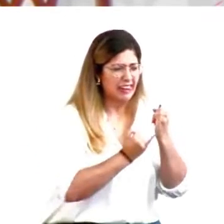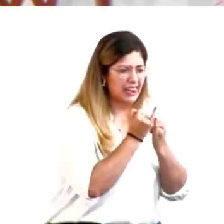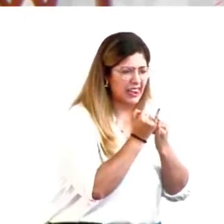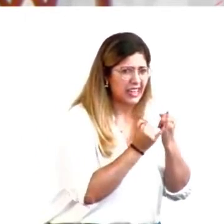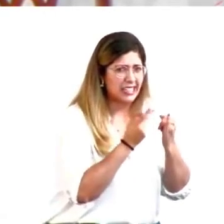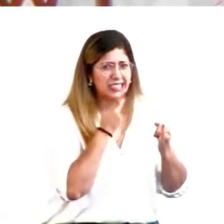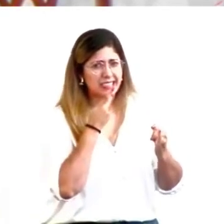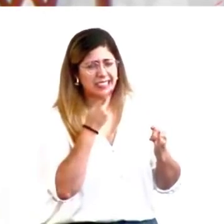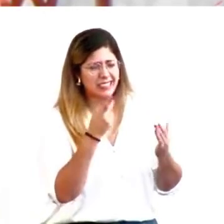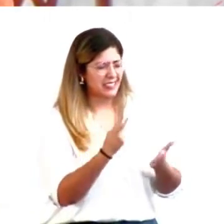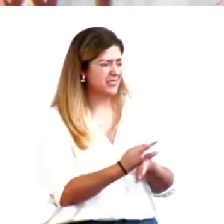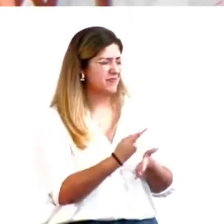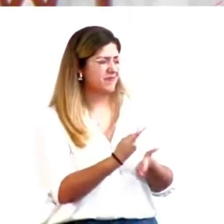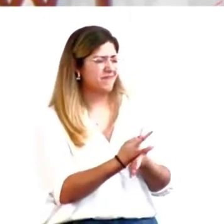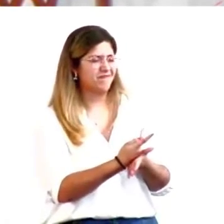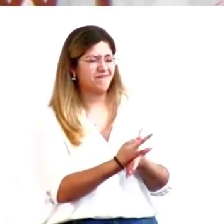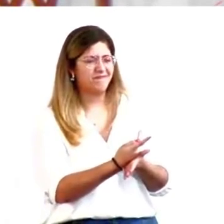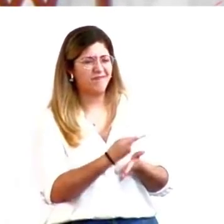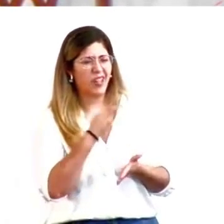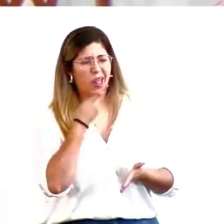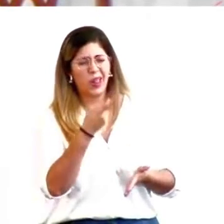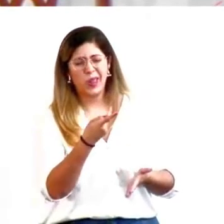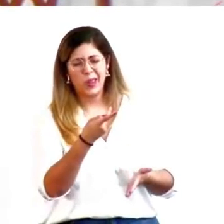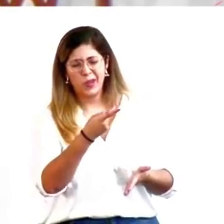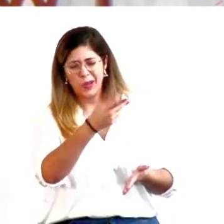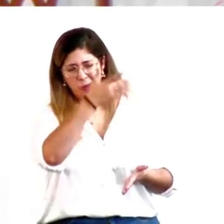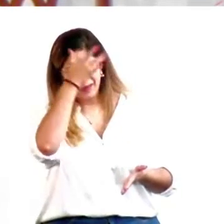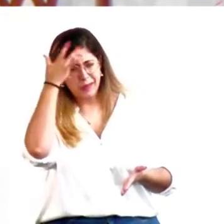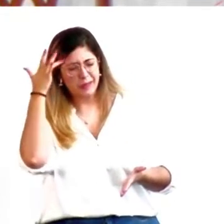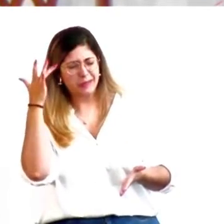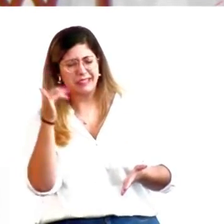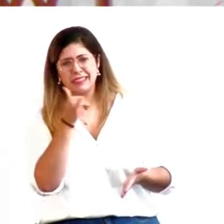uma ação que machucou o seu irmão,